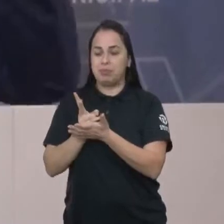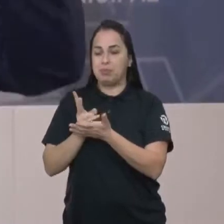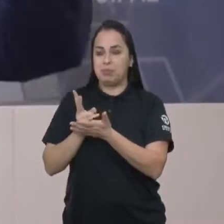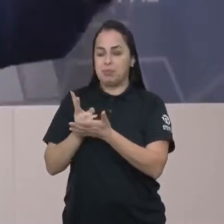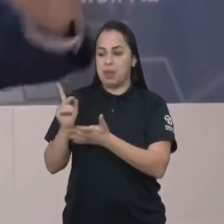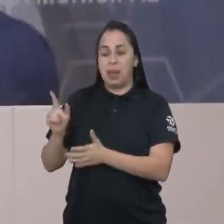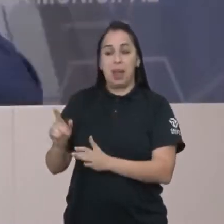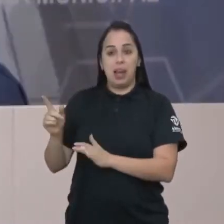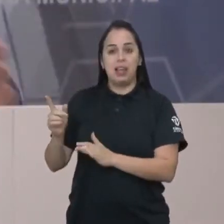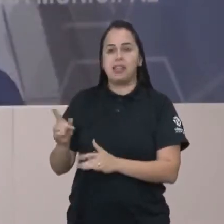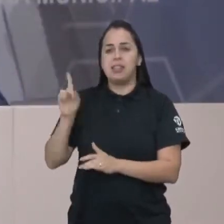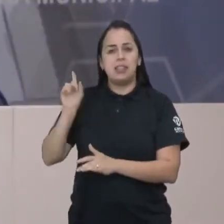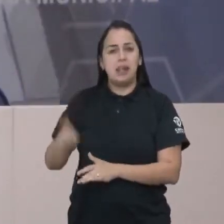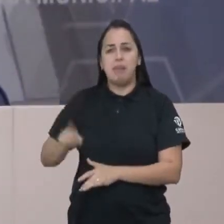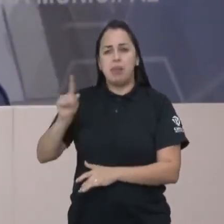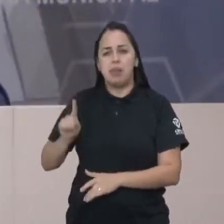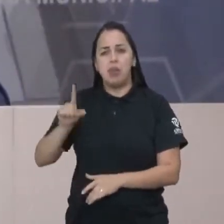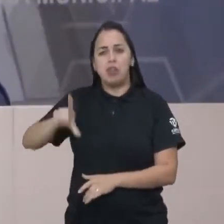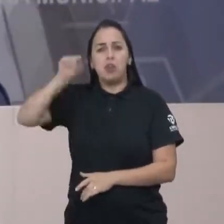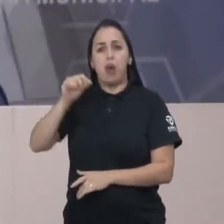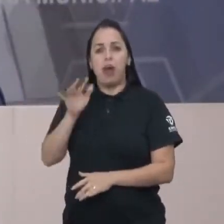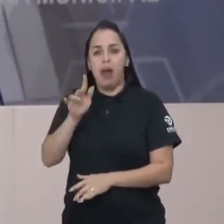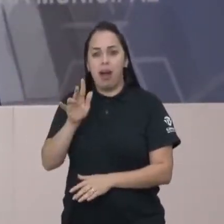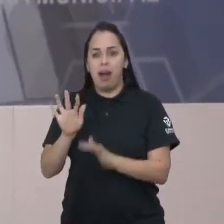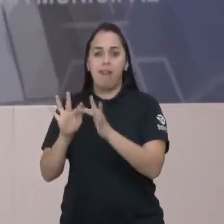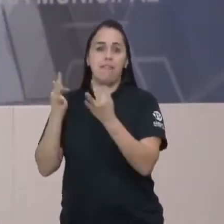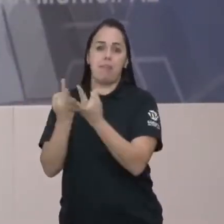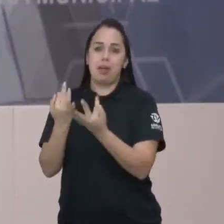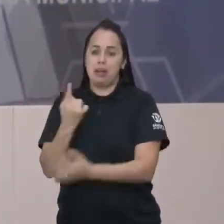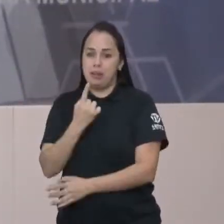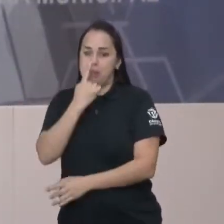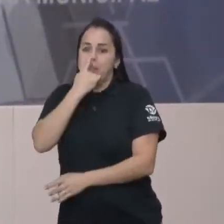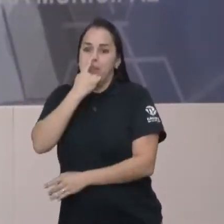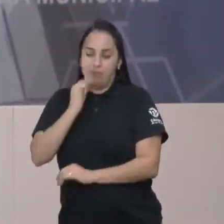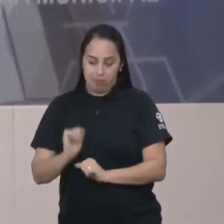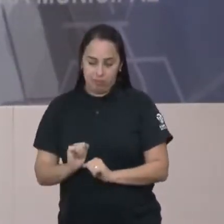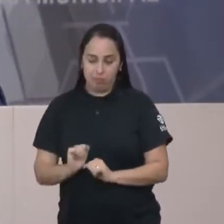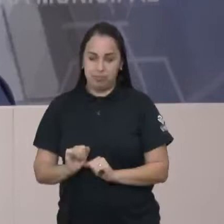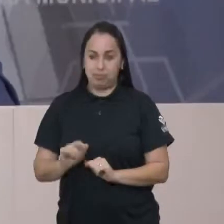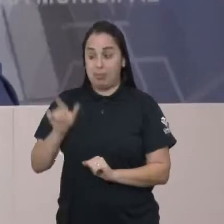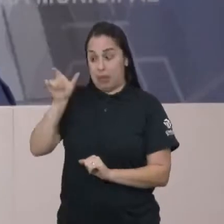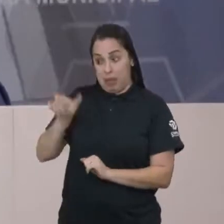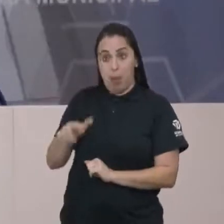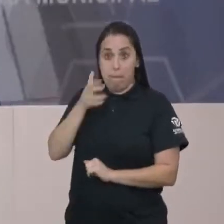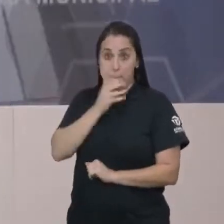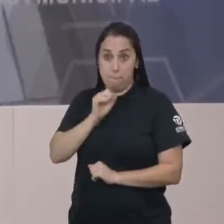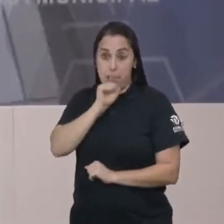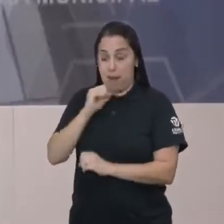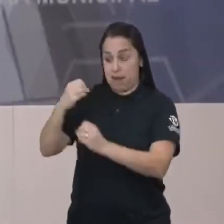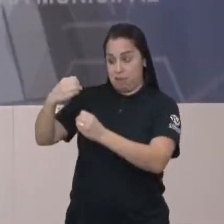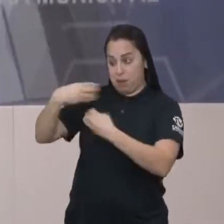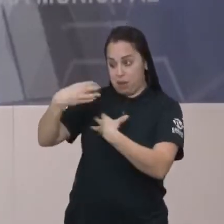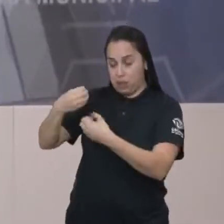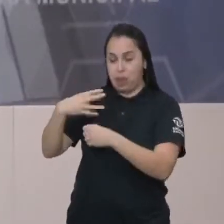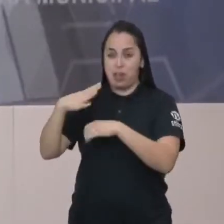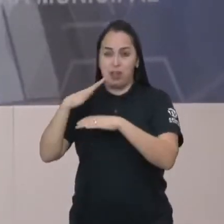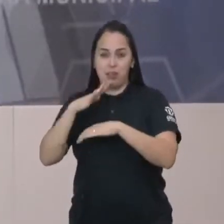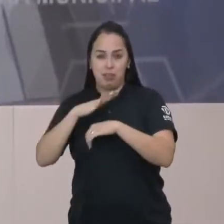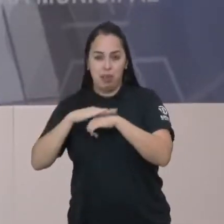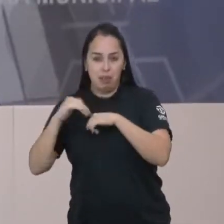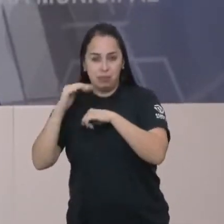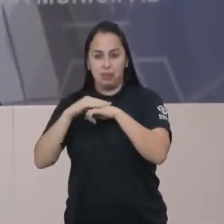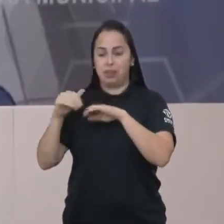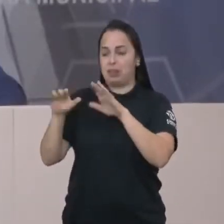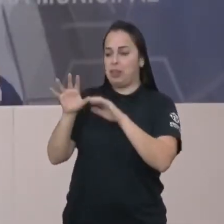família em primeiro lugar, primeiro de tudo. E eu conheço o pai, Ricardo, que educou, que amou, que deu